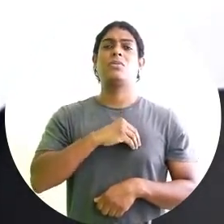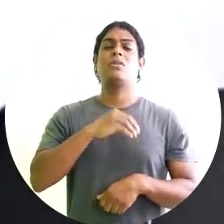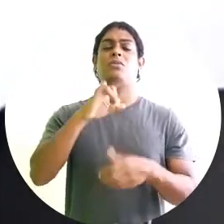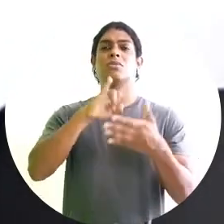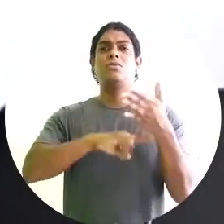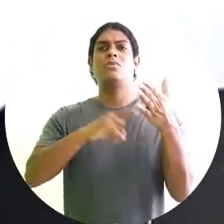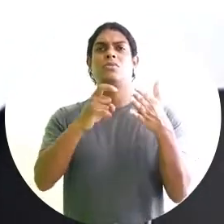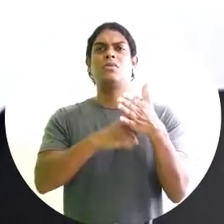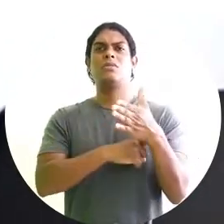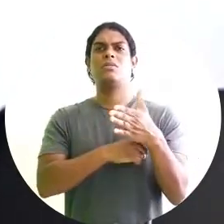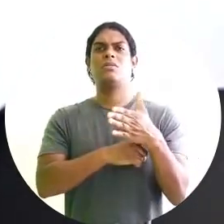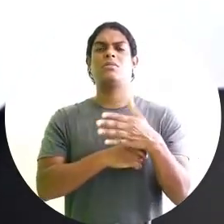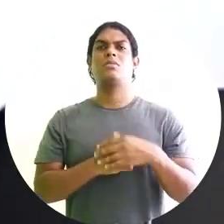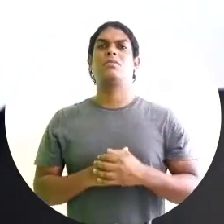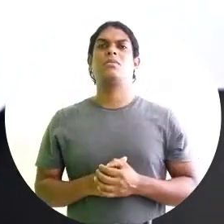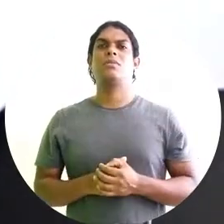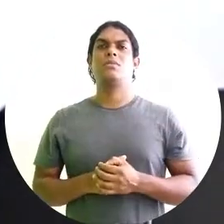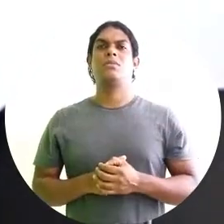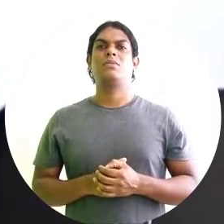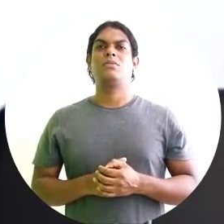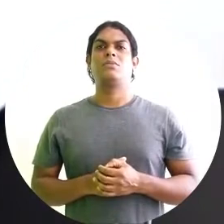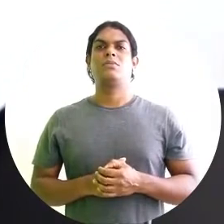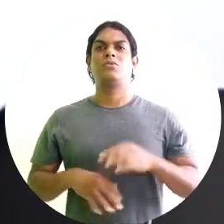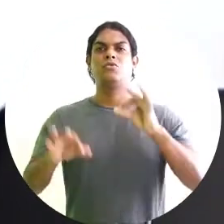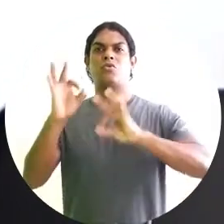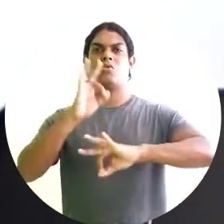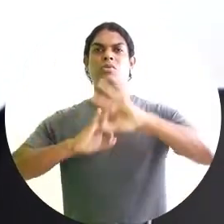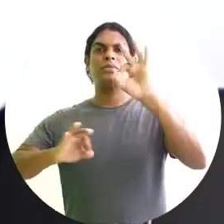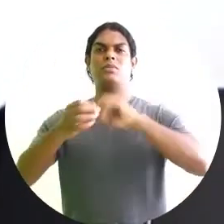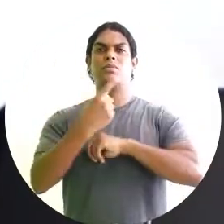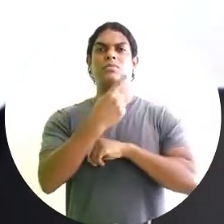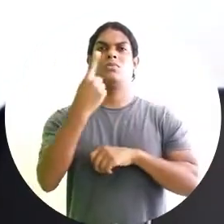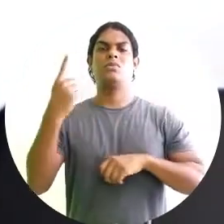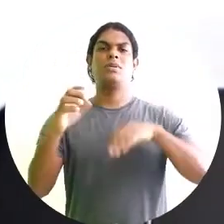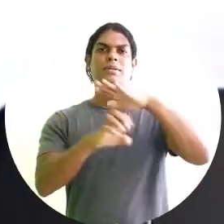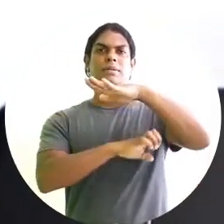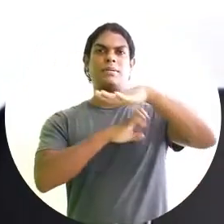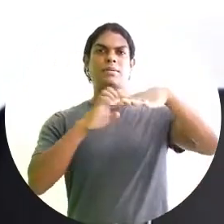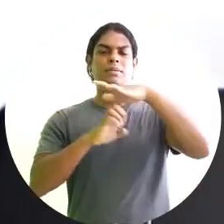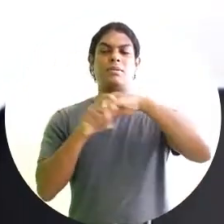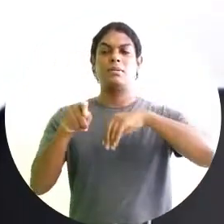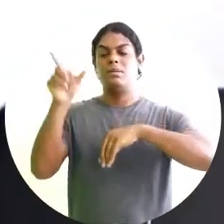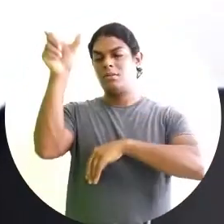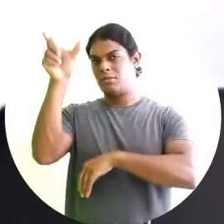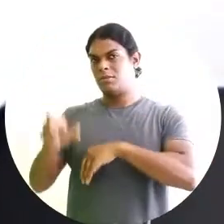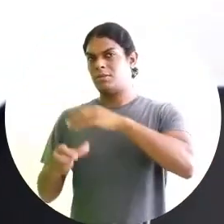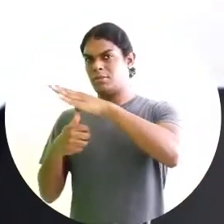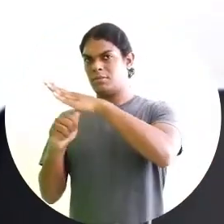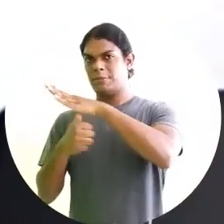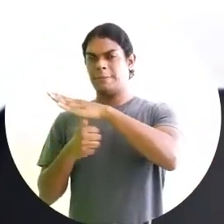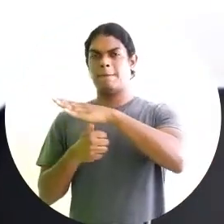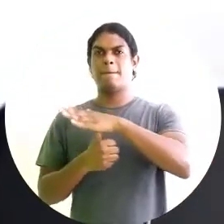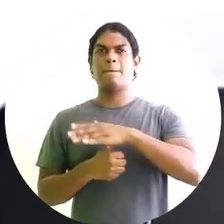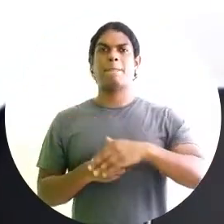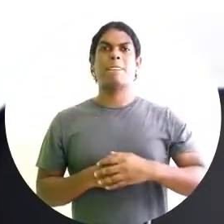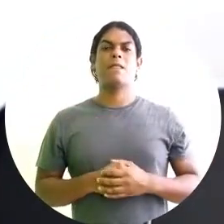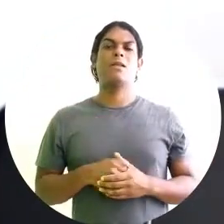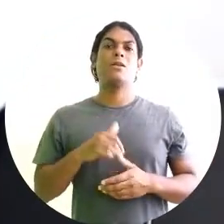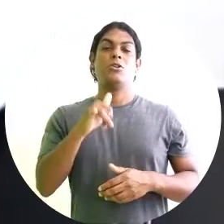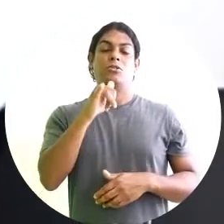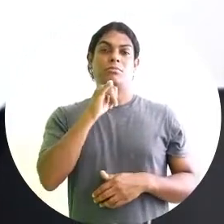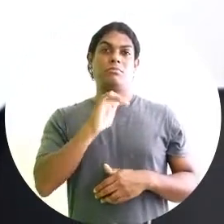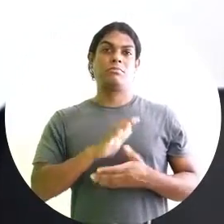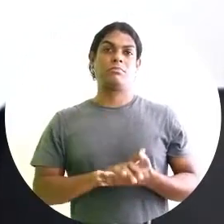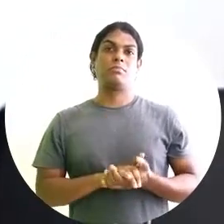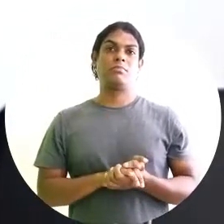contratual definido por cada empregador ao seu empregado, cada colaborador. Então,